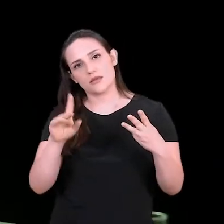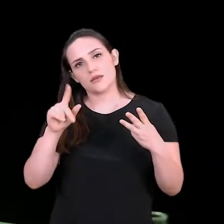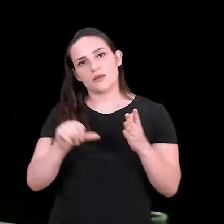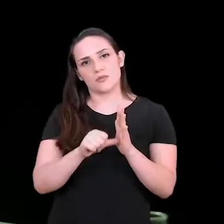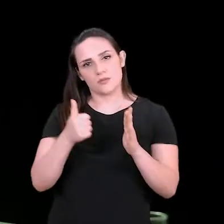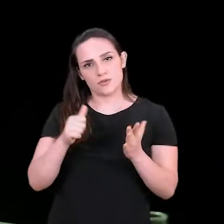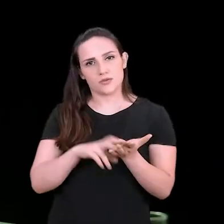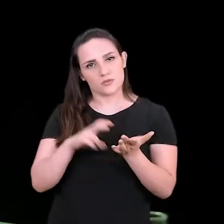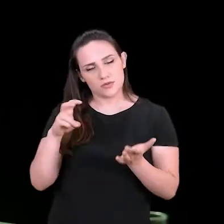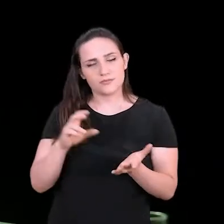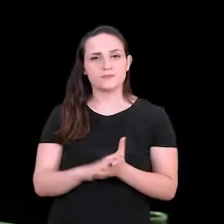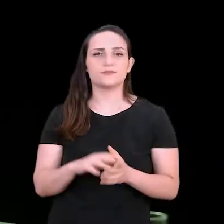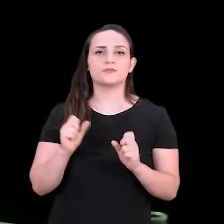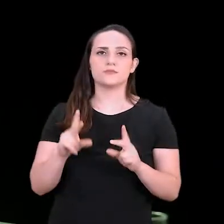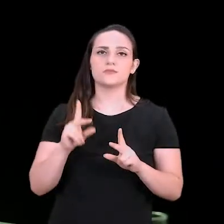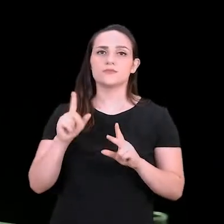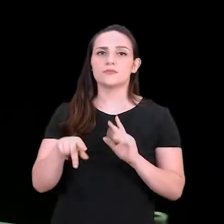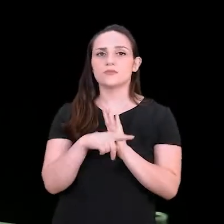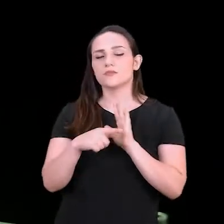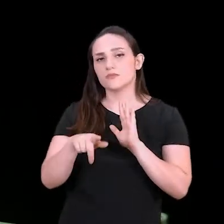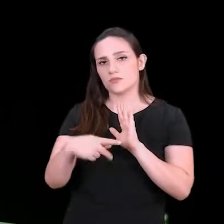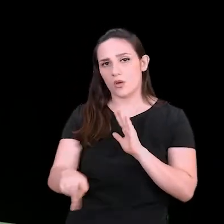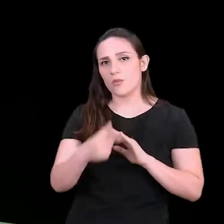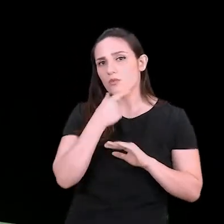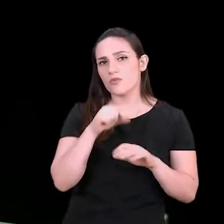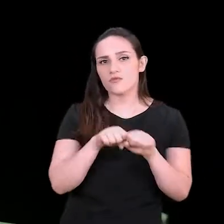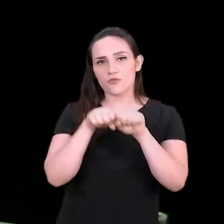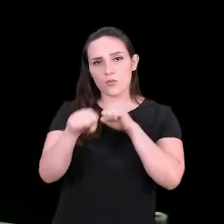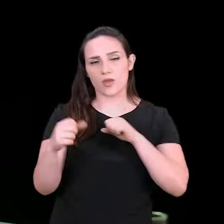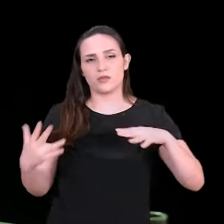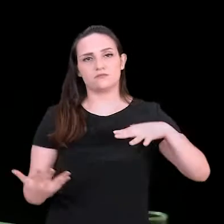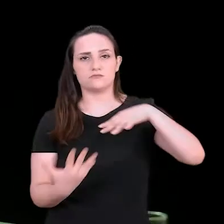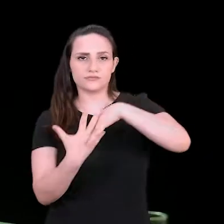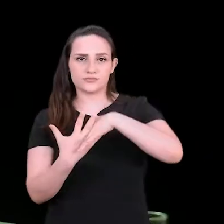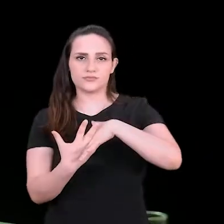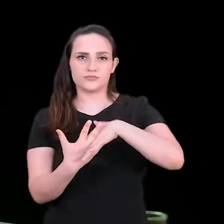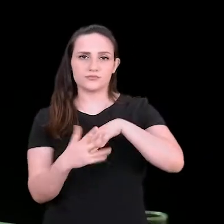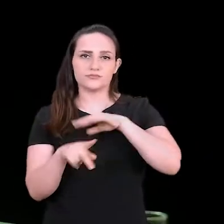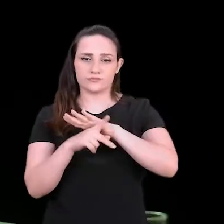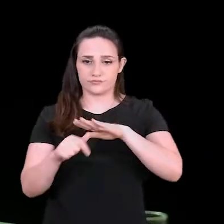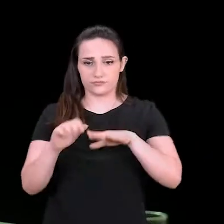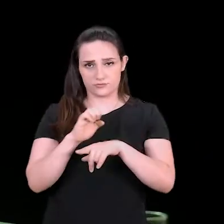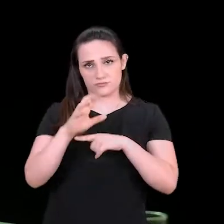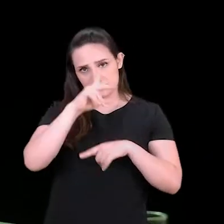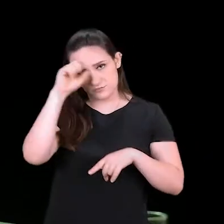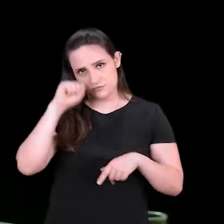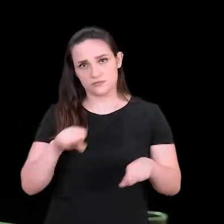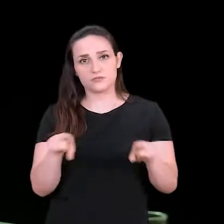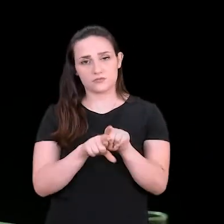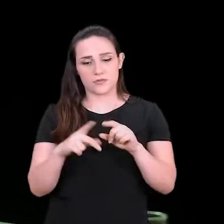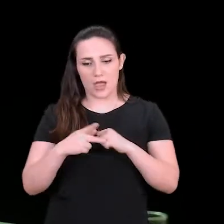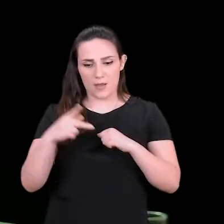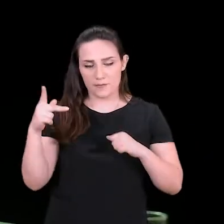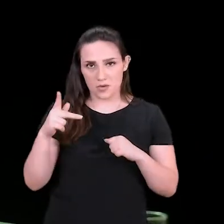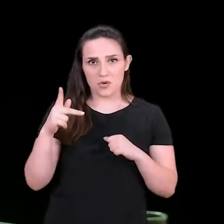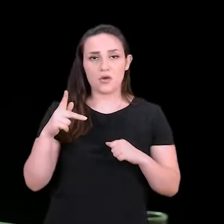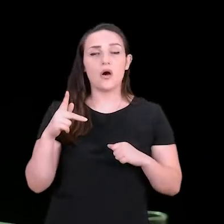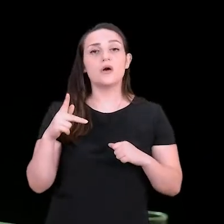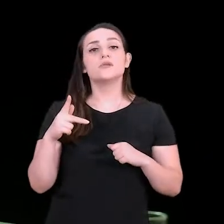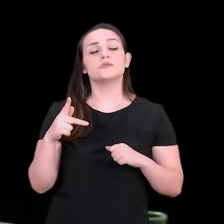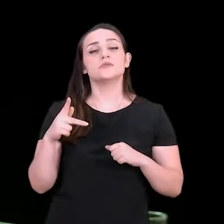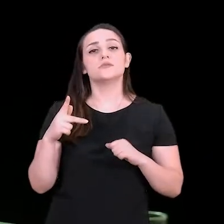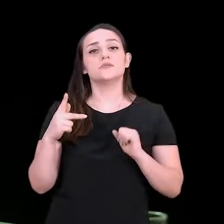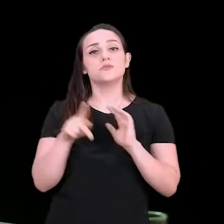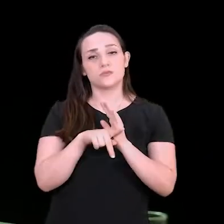primeira edição. O autor é jornalista, com formação pela Universidade Federal de Mato Grosso do Sul, pós-graduação também